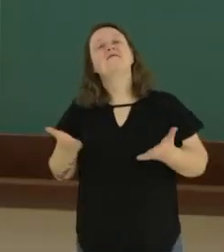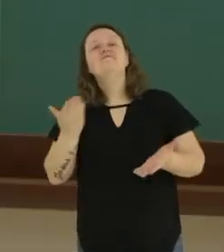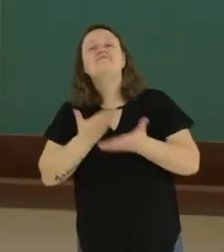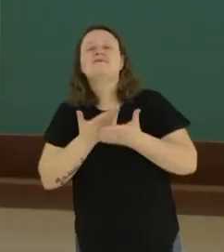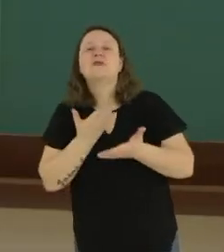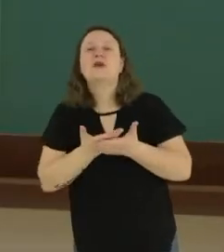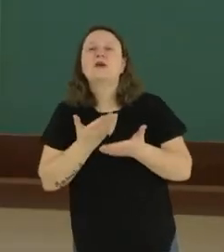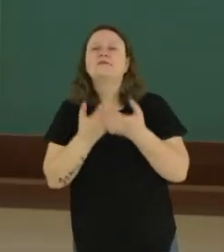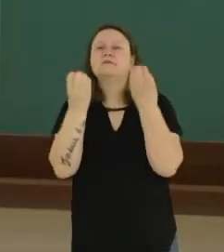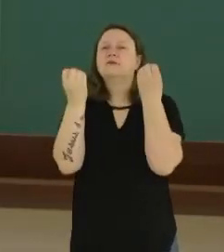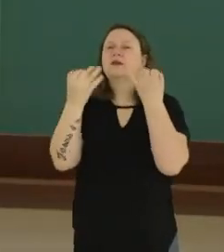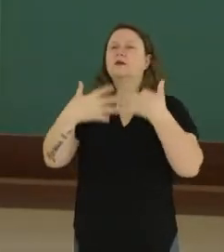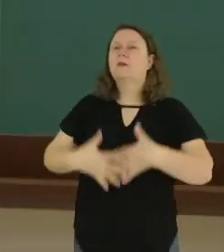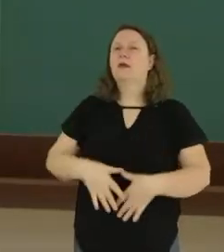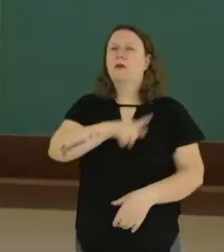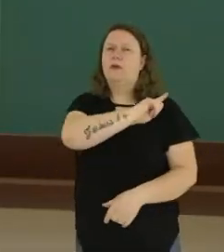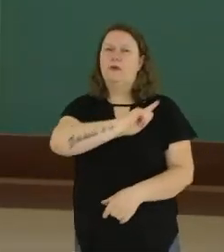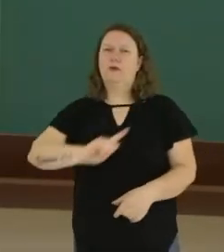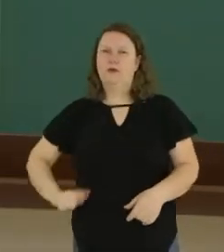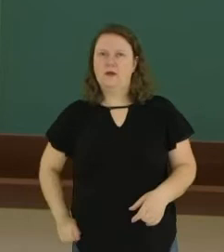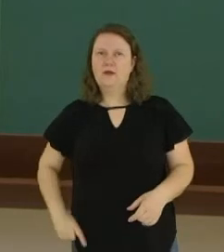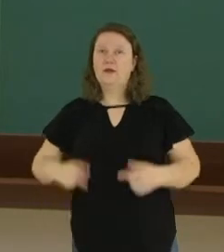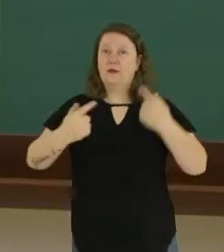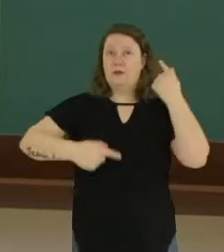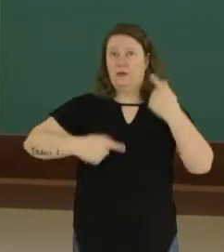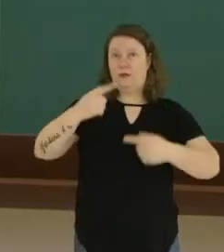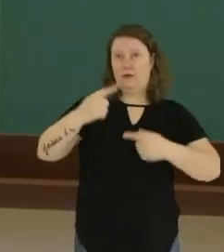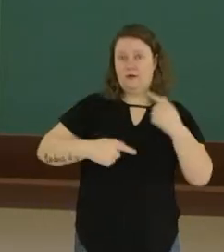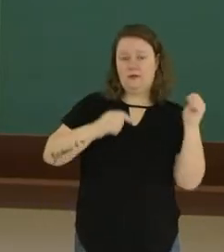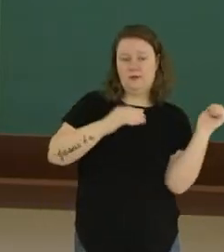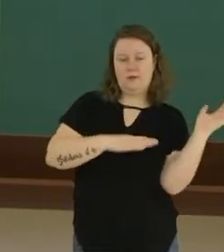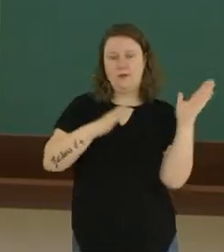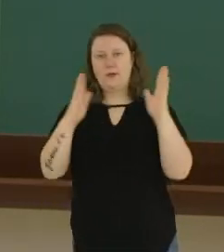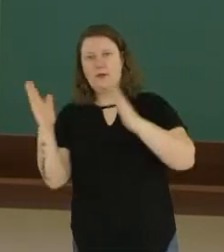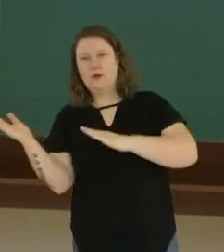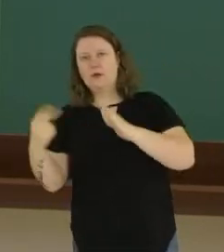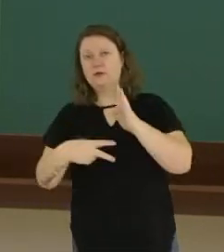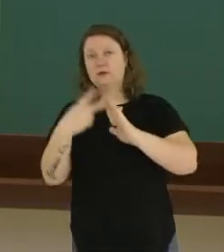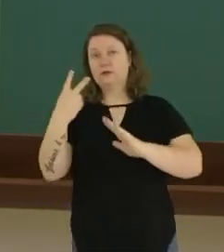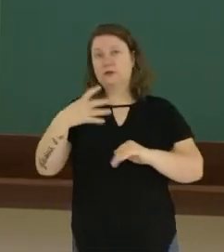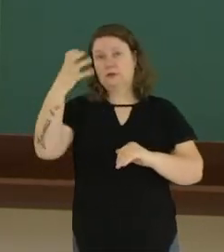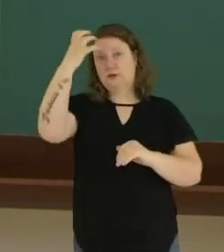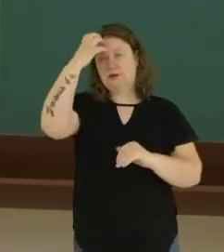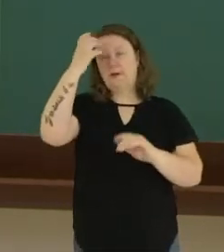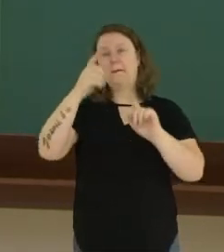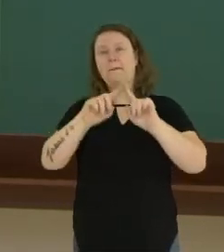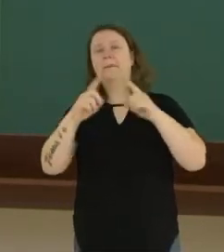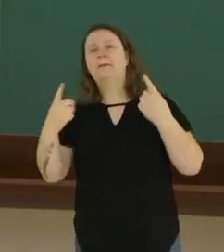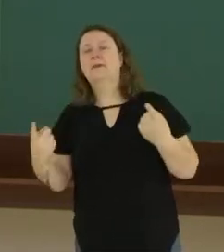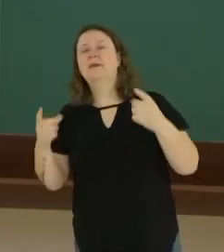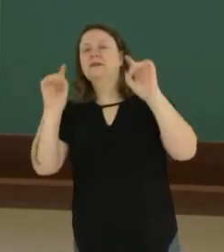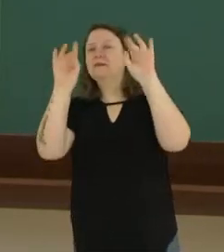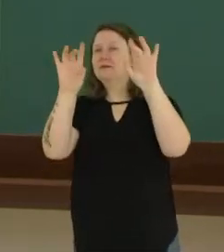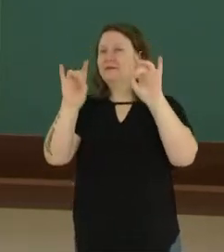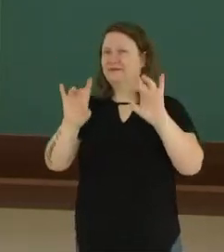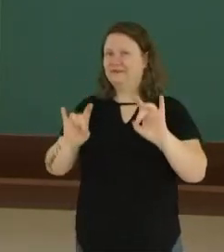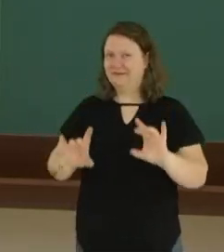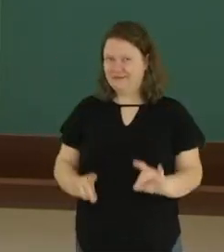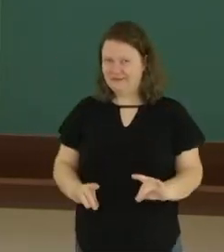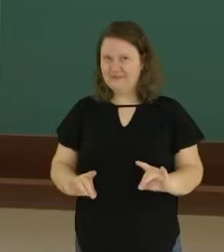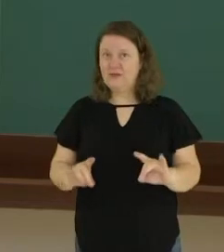vai falar sobre governança e política durante o Segundo Reinado. Mas, em especial, a gente